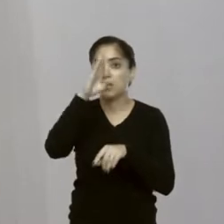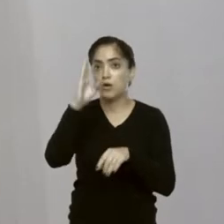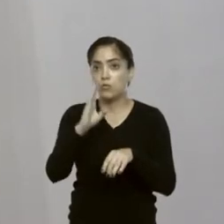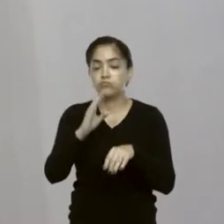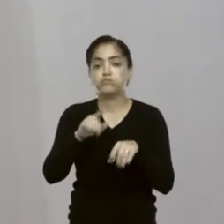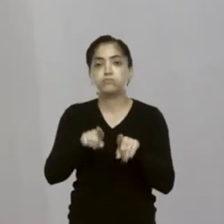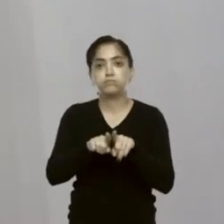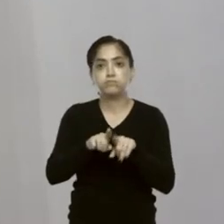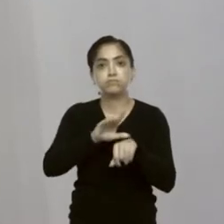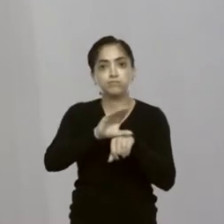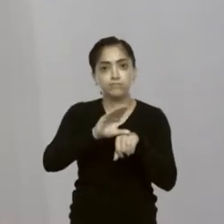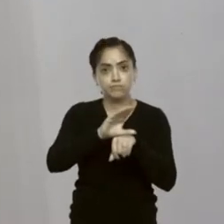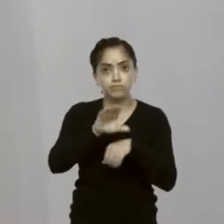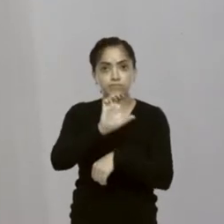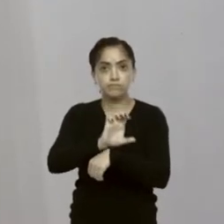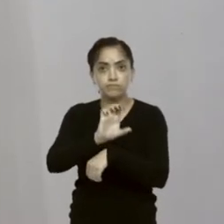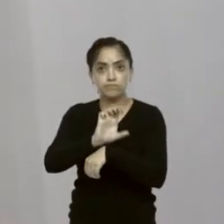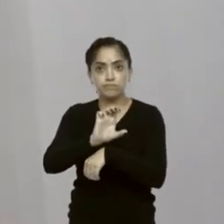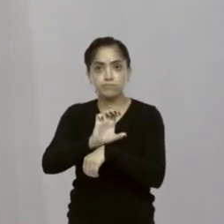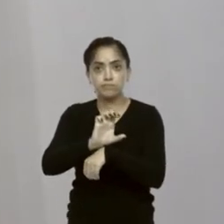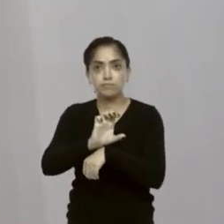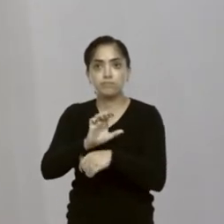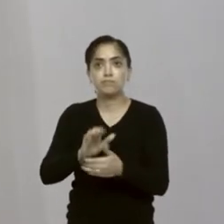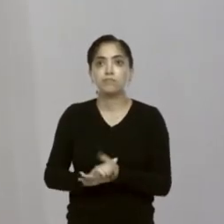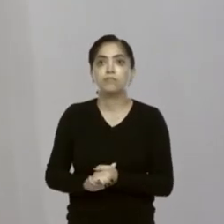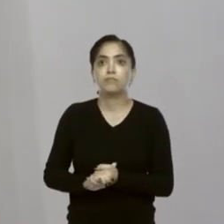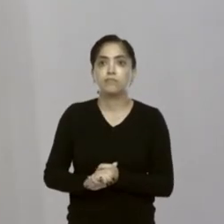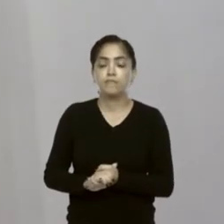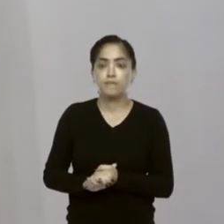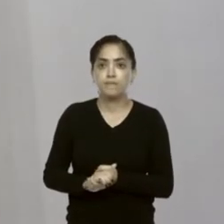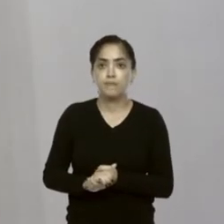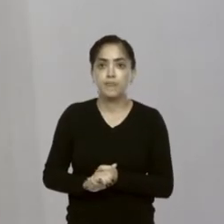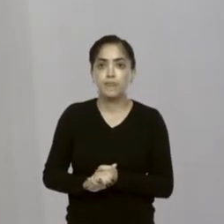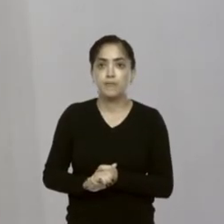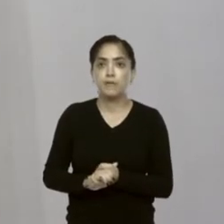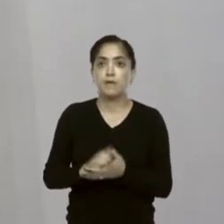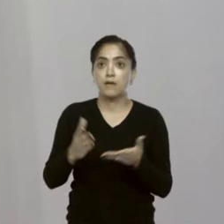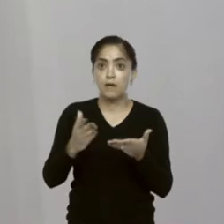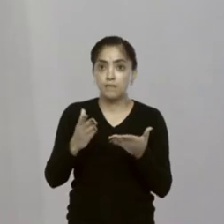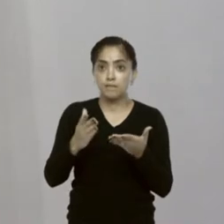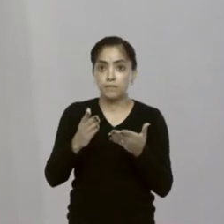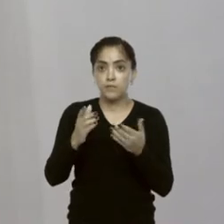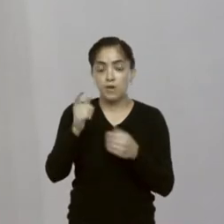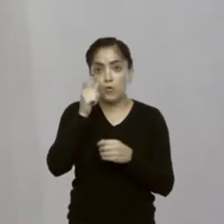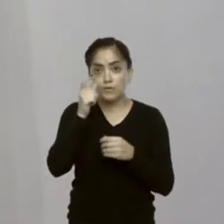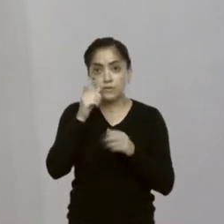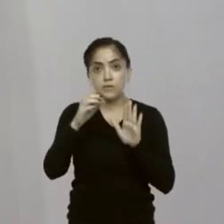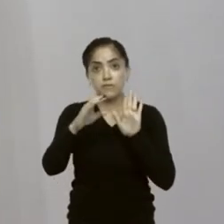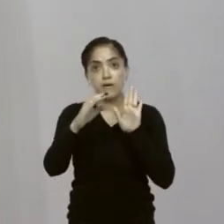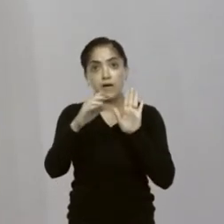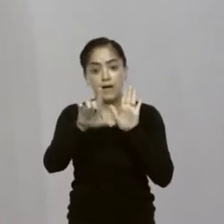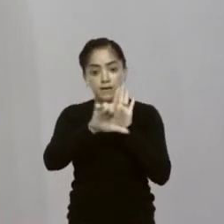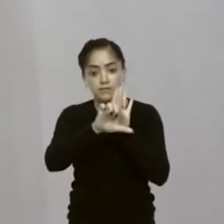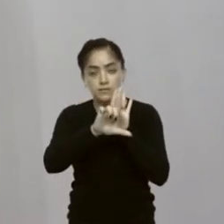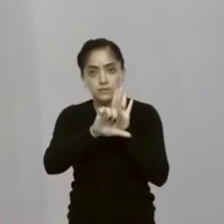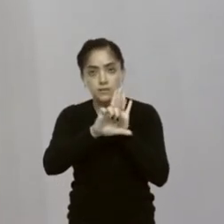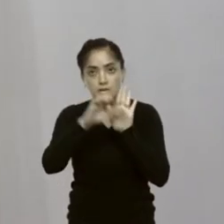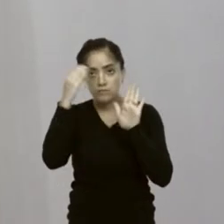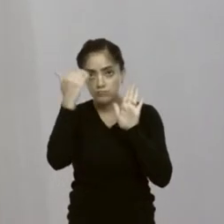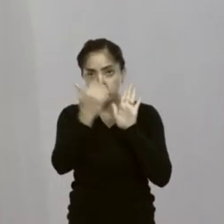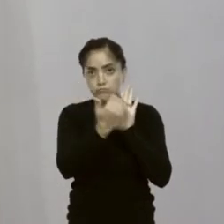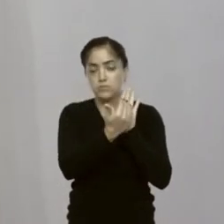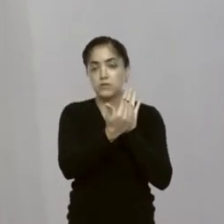Santa Catarina. Esse, observar as leis, depenhando leal,